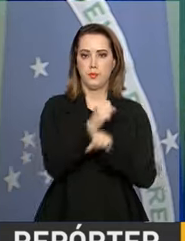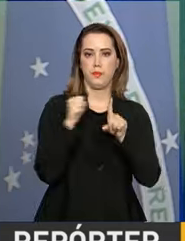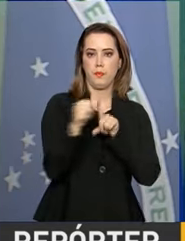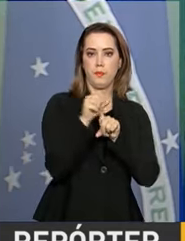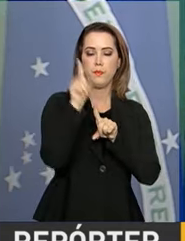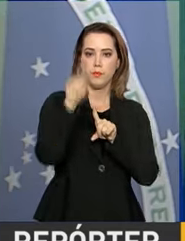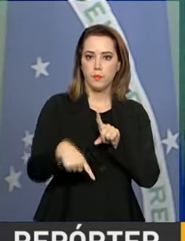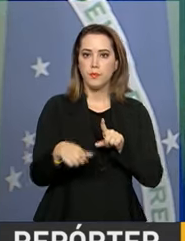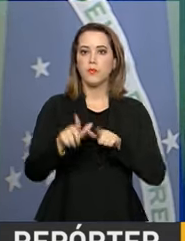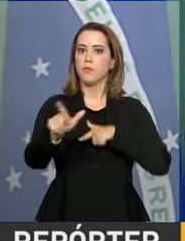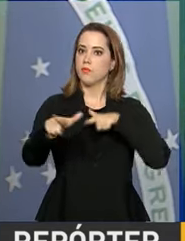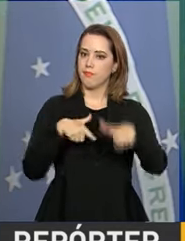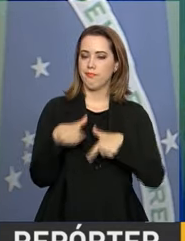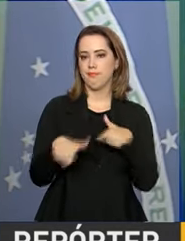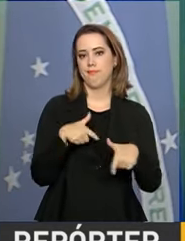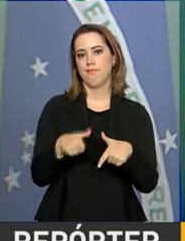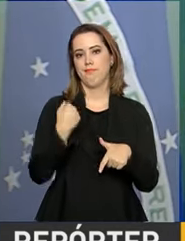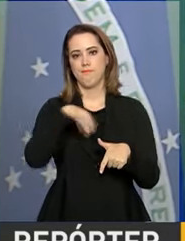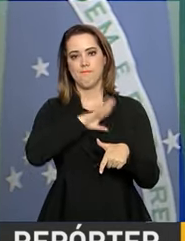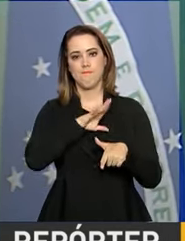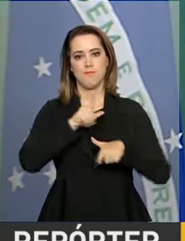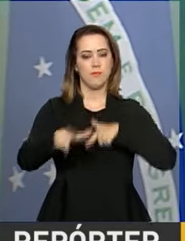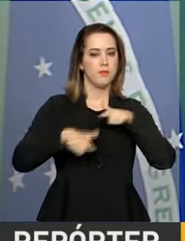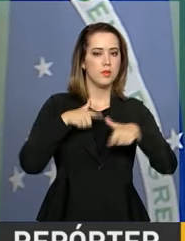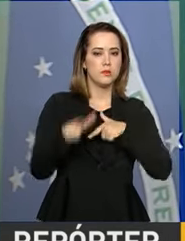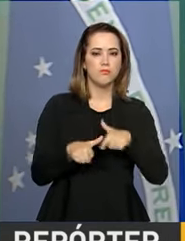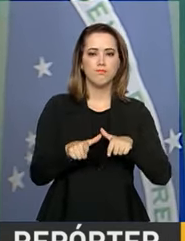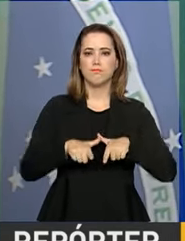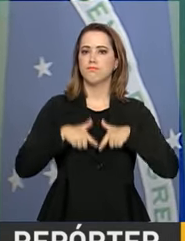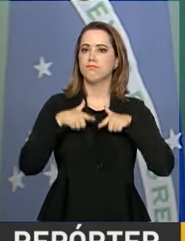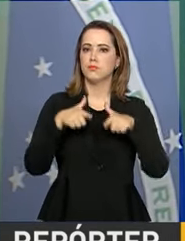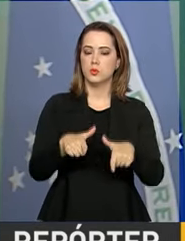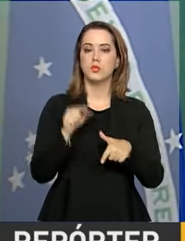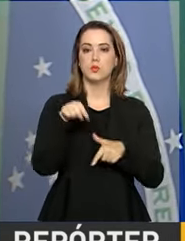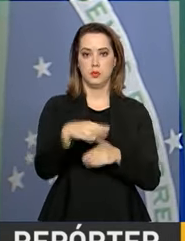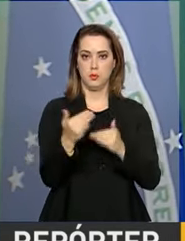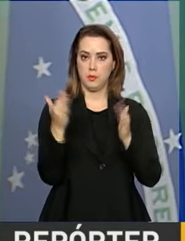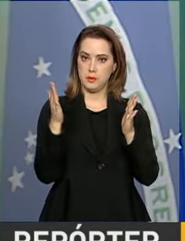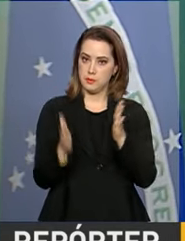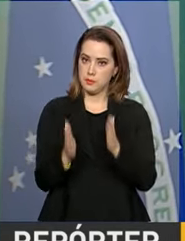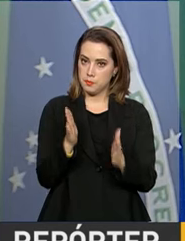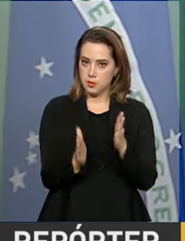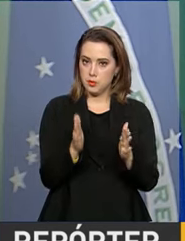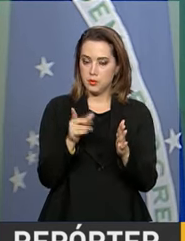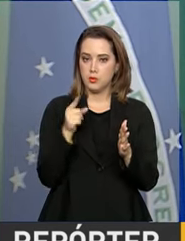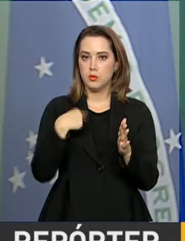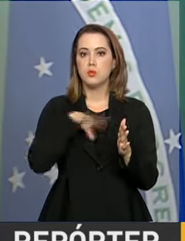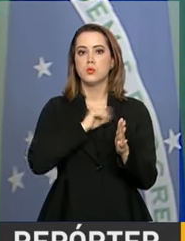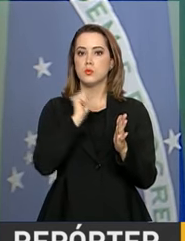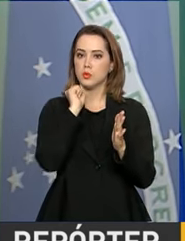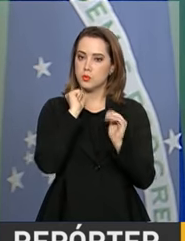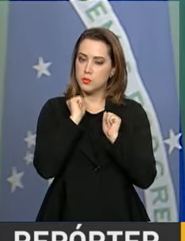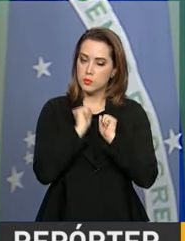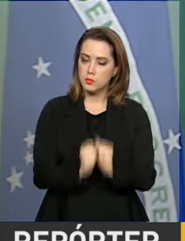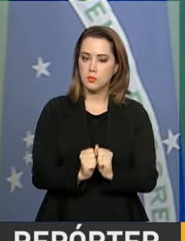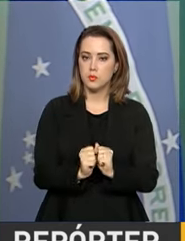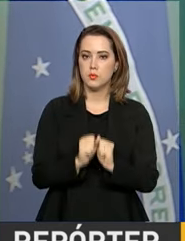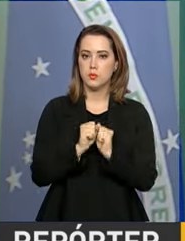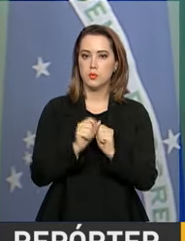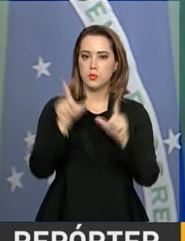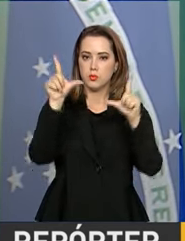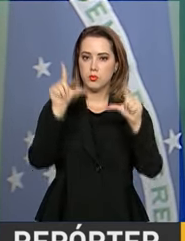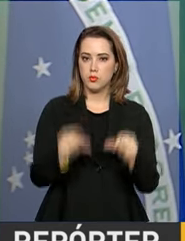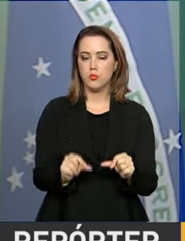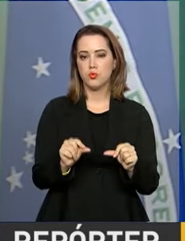ao emprego e nós temos que trabalhar ativamente para que, ao longo desse período, nós possamos